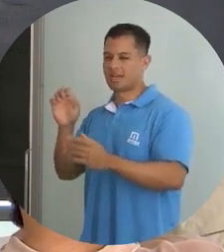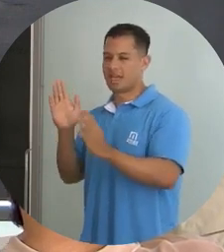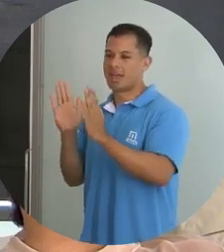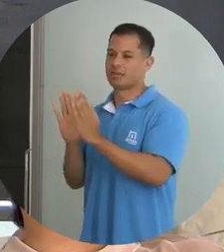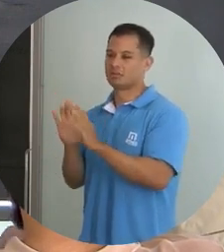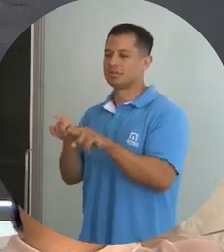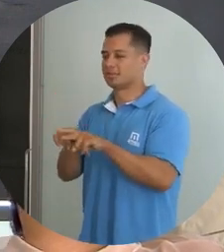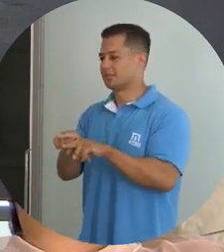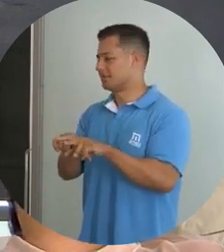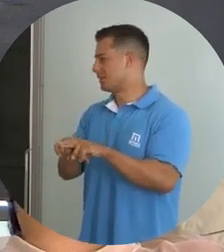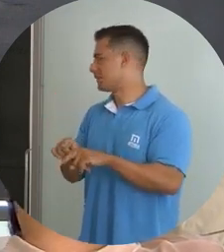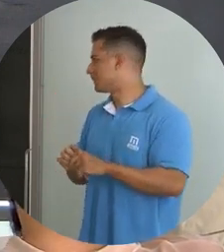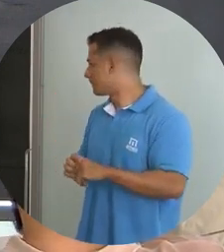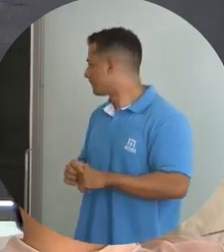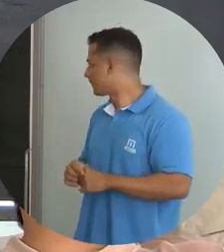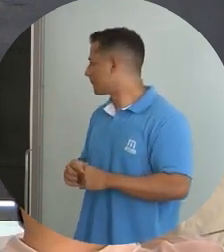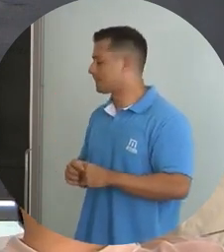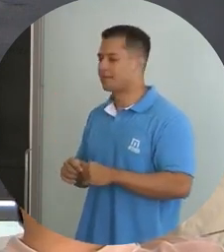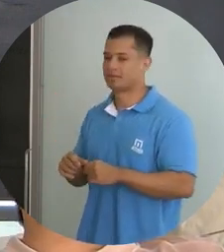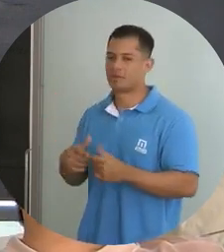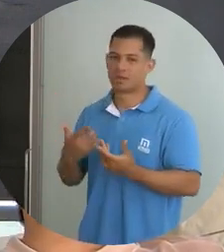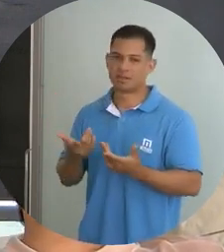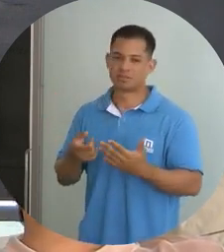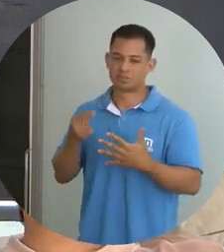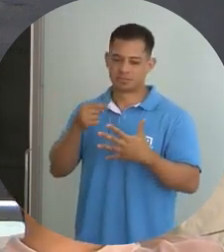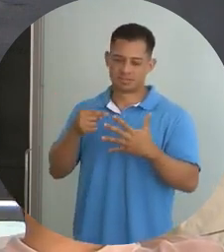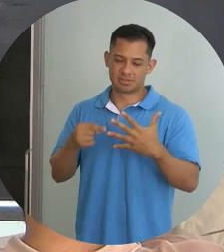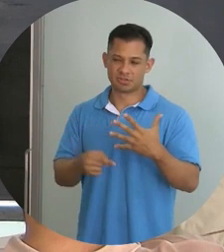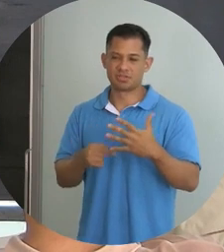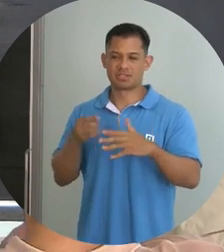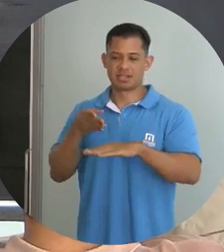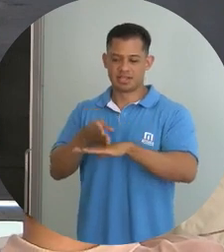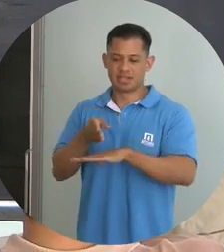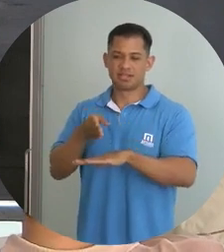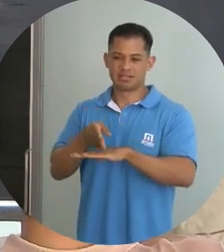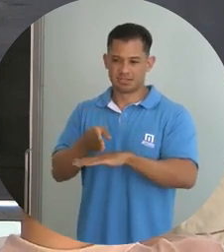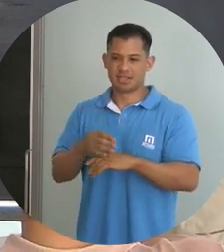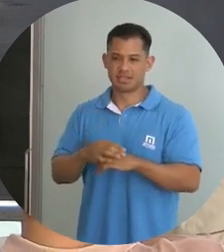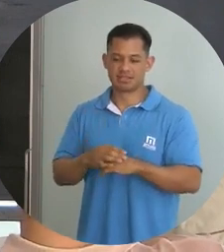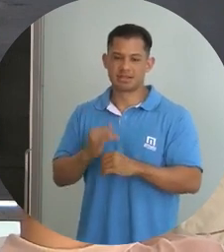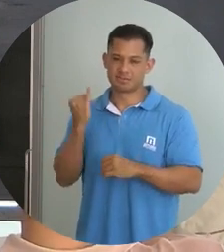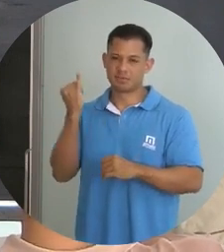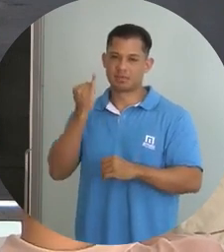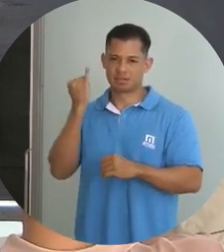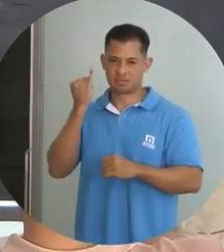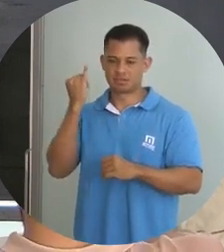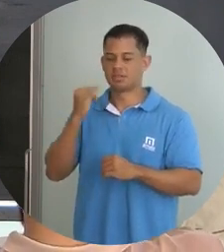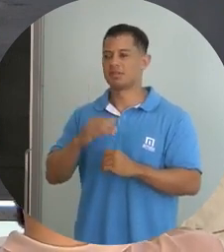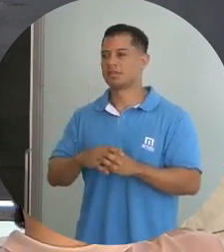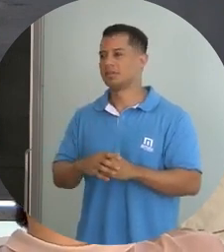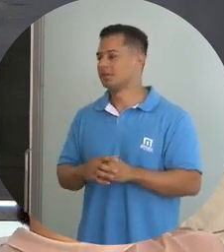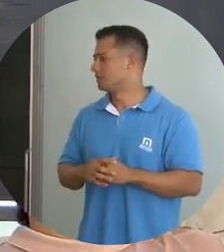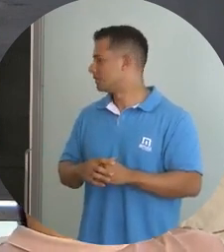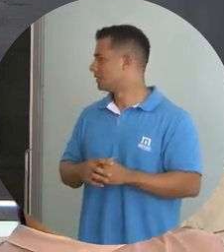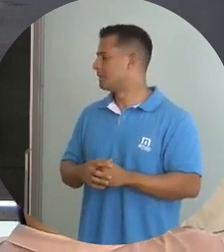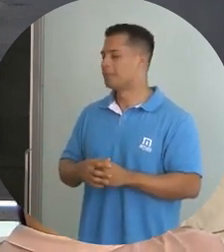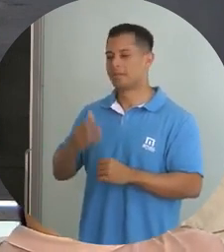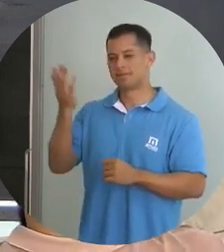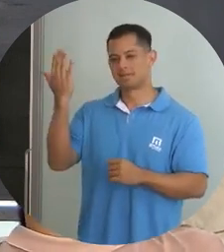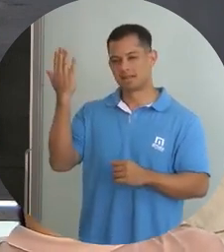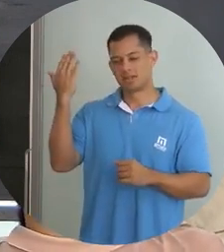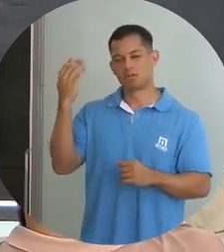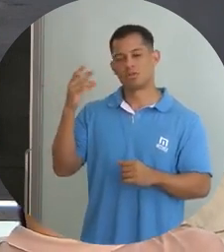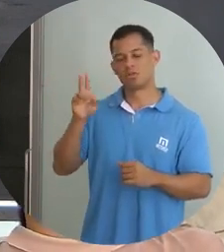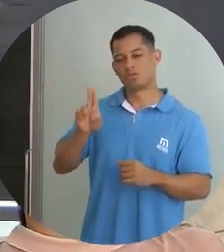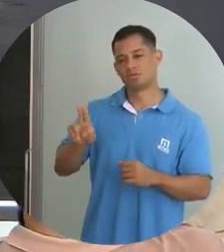Então, a questão de acesso é primordial aí. Aqui, na época que se utilizava, né, a lama,